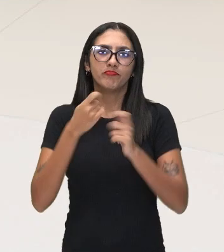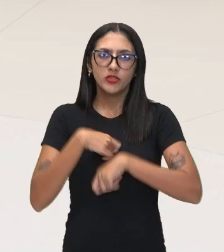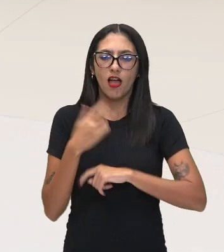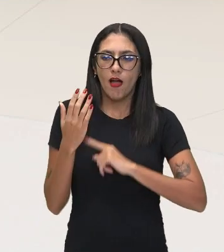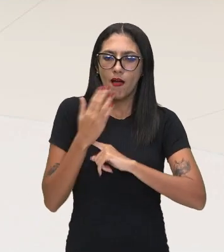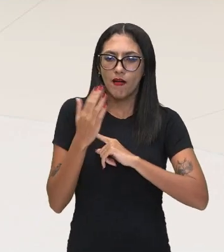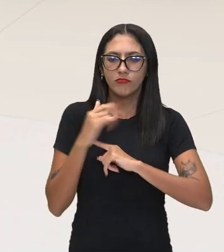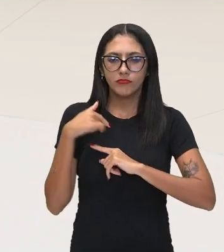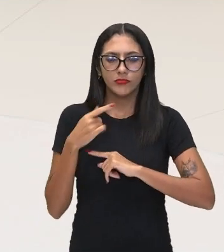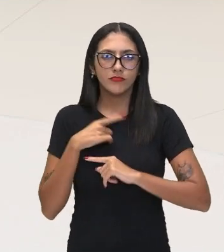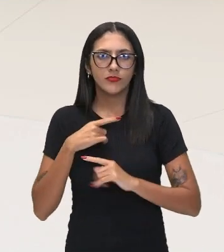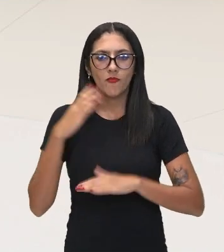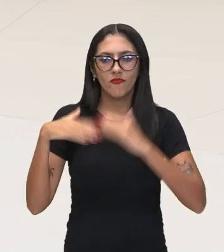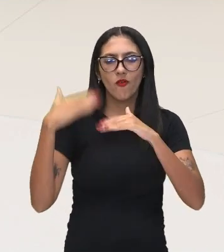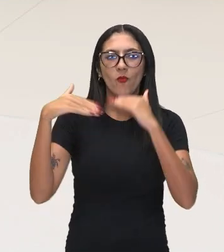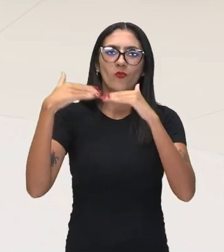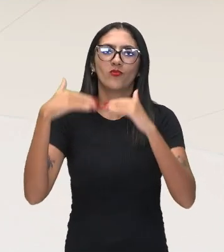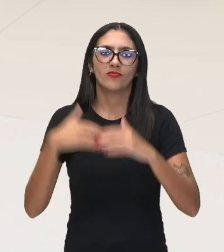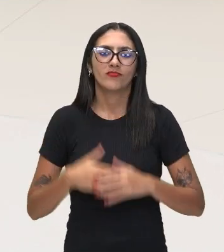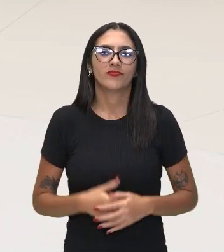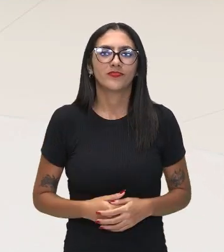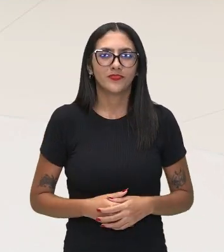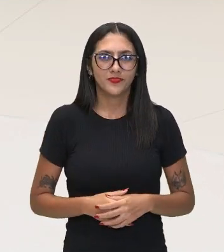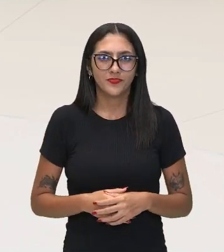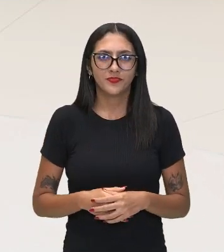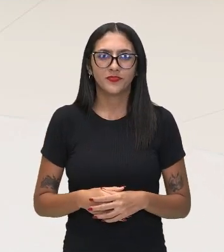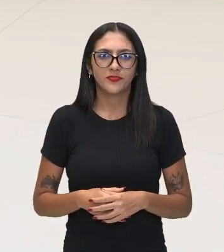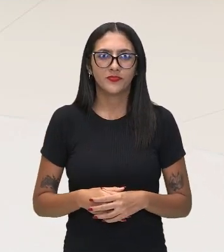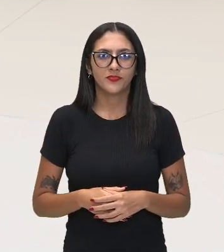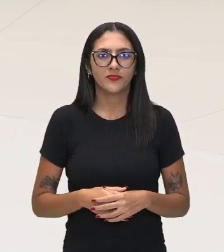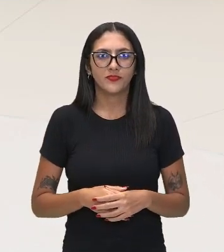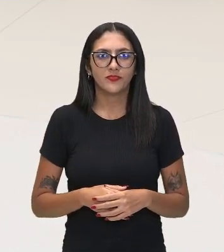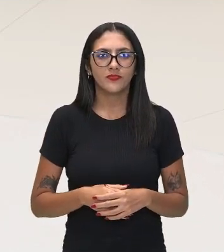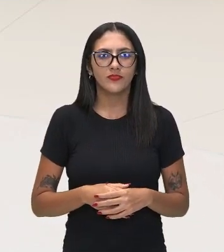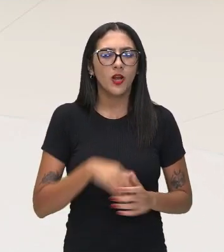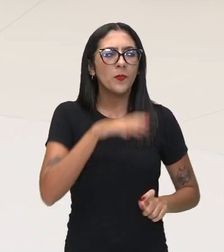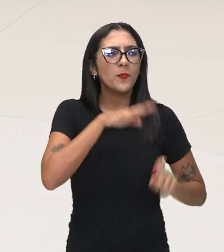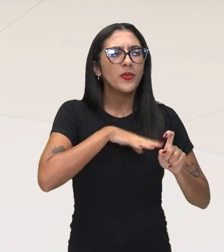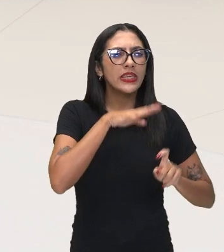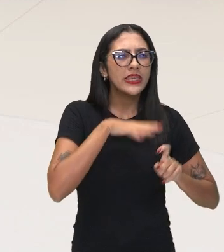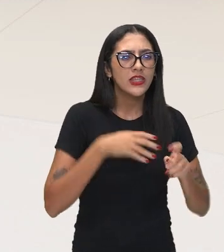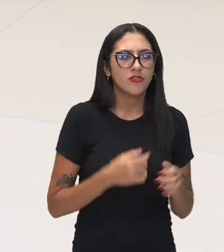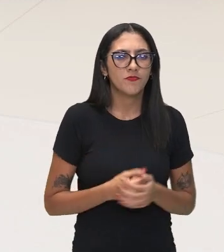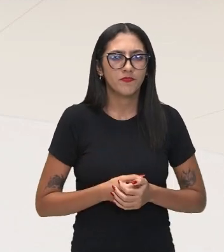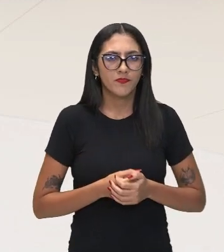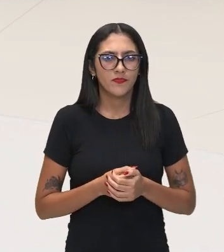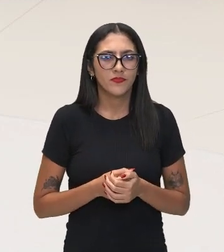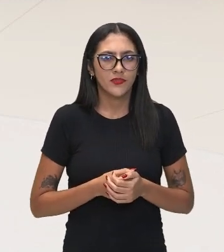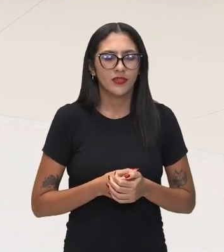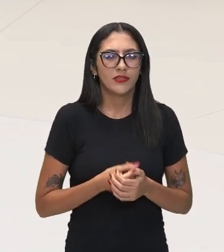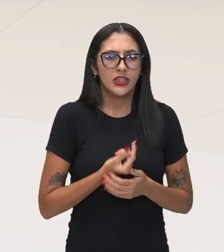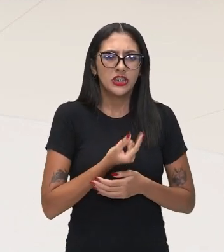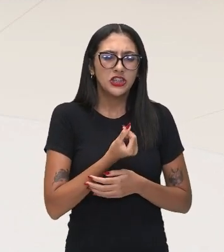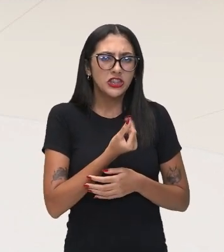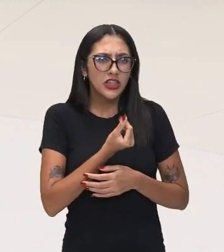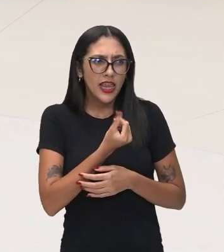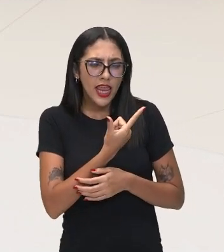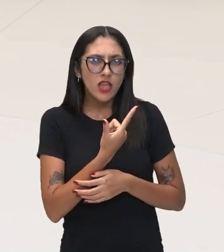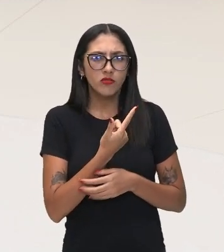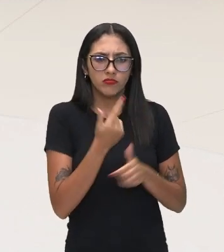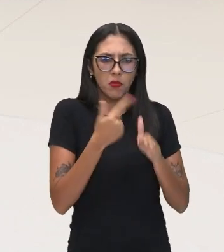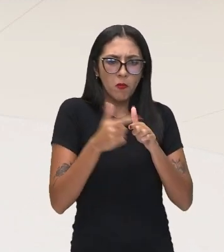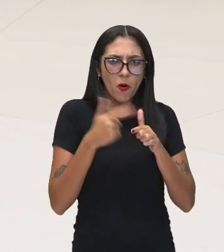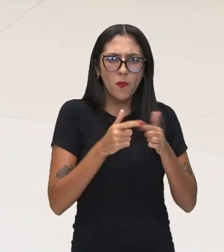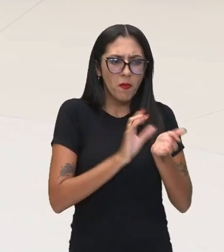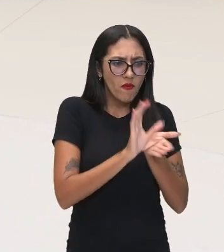ter sucesso no seu empreendimento. Outro mito. Com dinheiro não há riscos em empreender. Nossa,